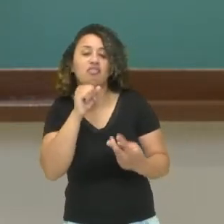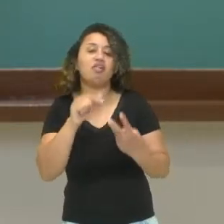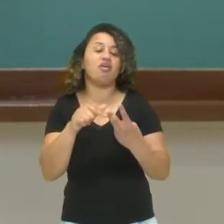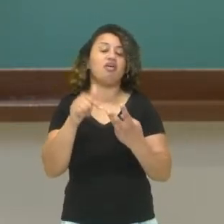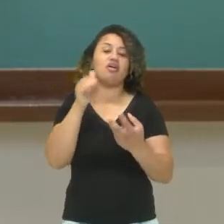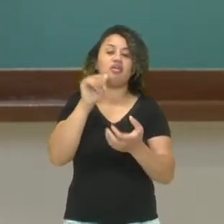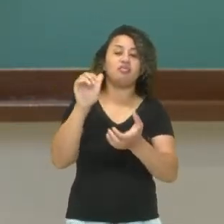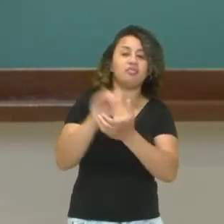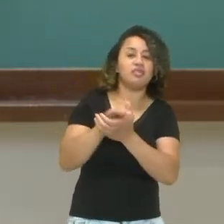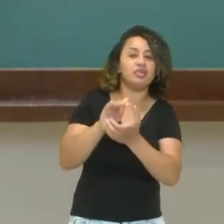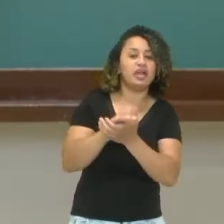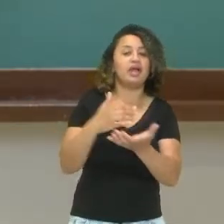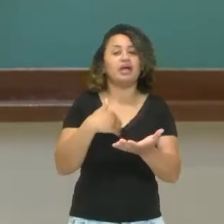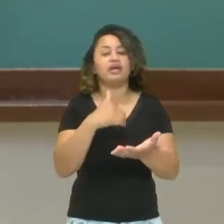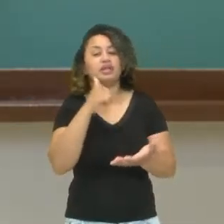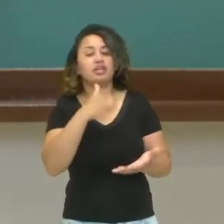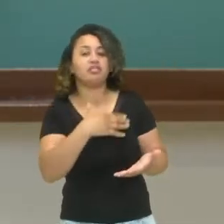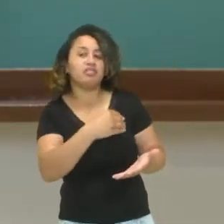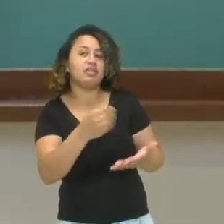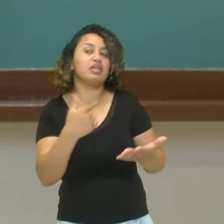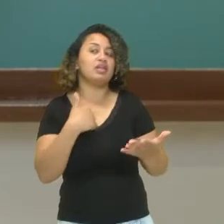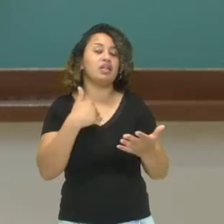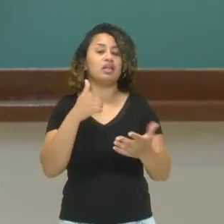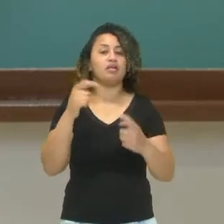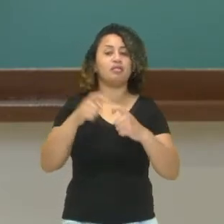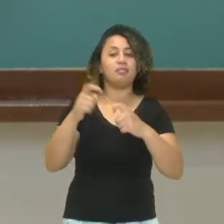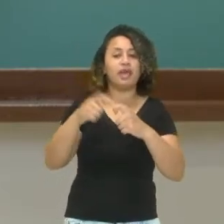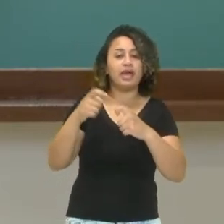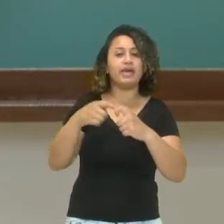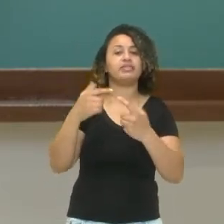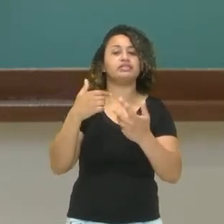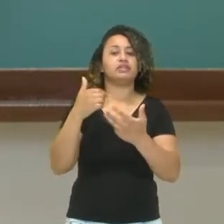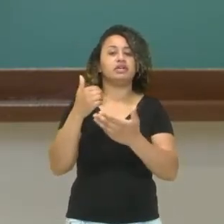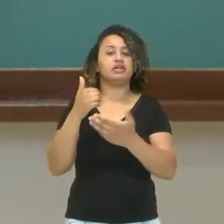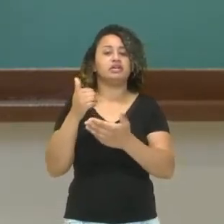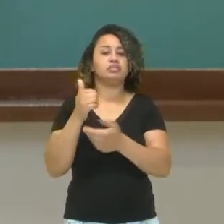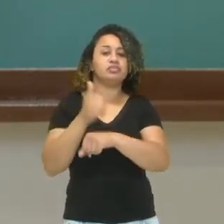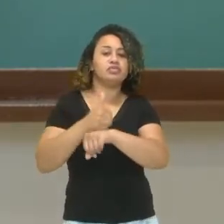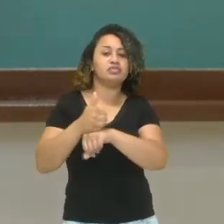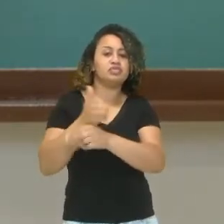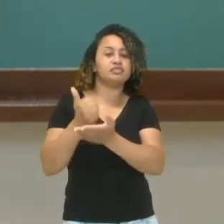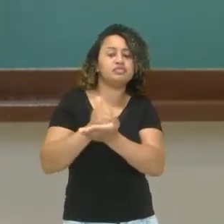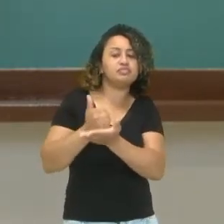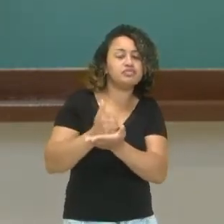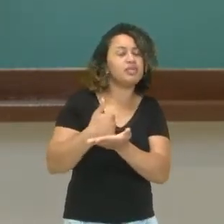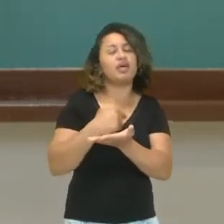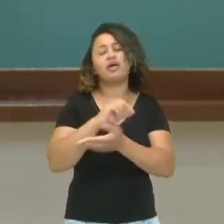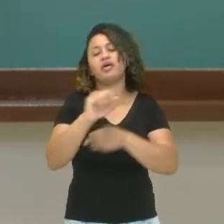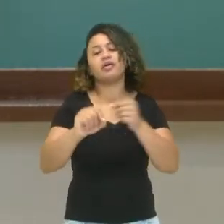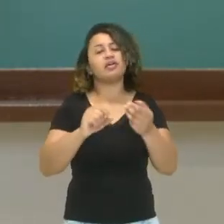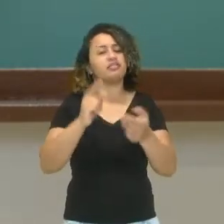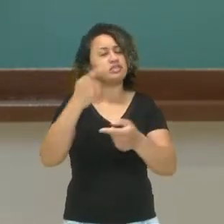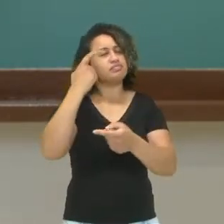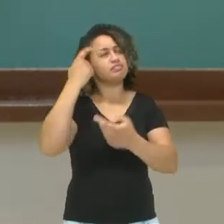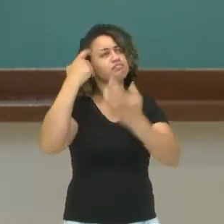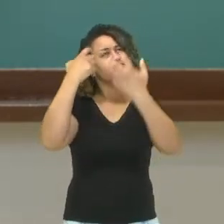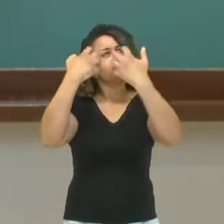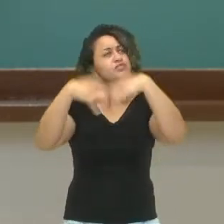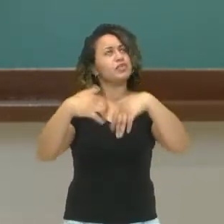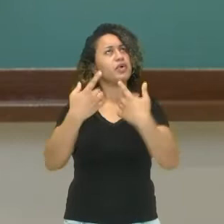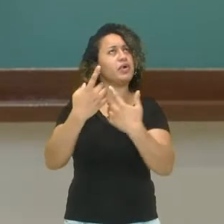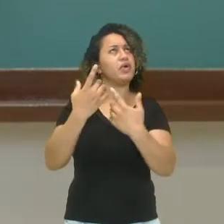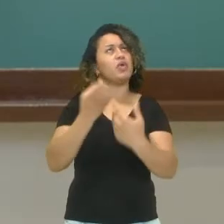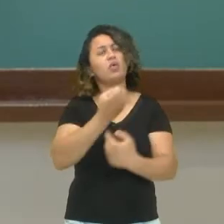médicas, farmacêuticas, enfim, professoras? Vocês já se pararam para pensar a importância das mulheres